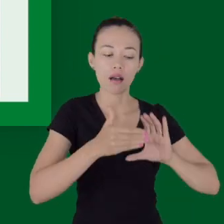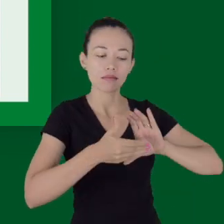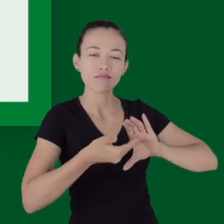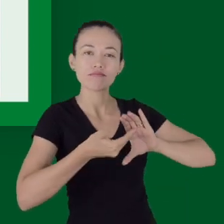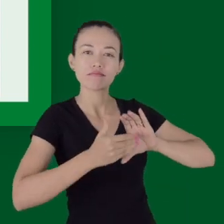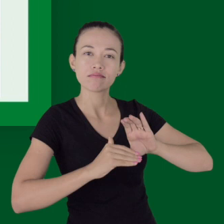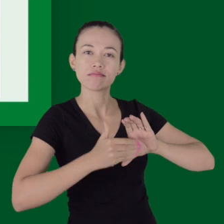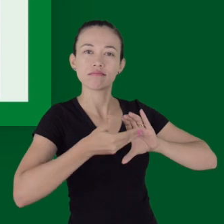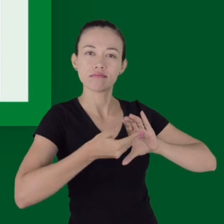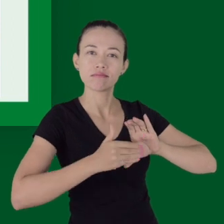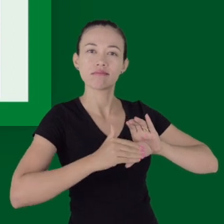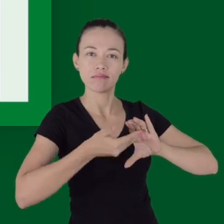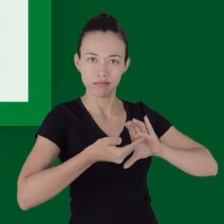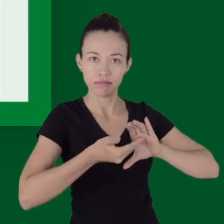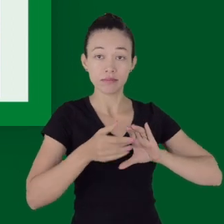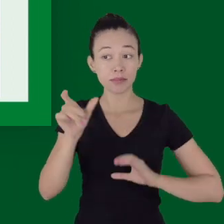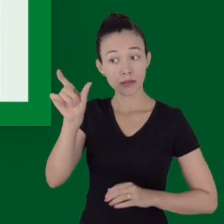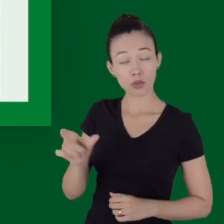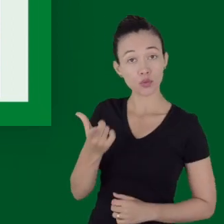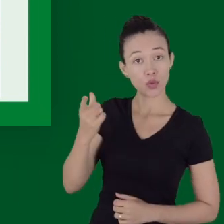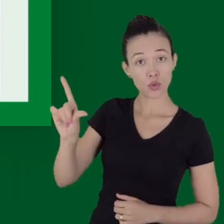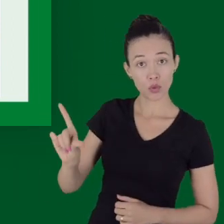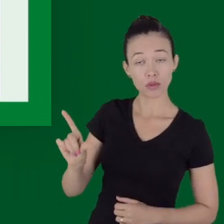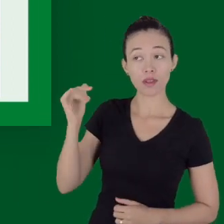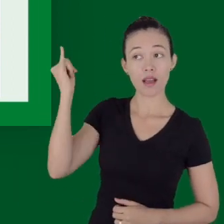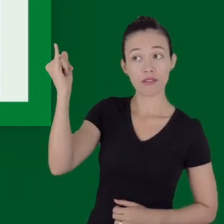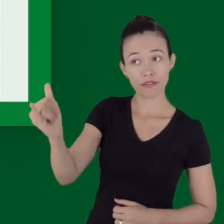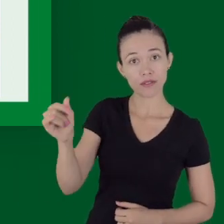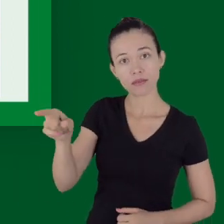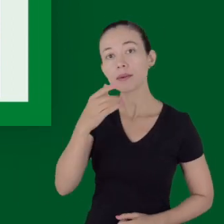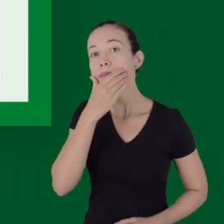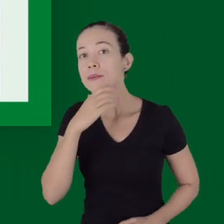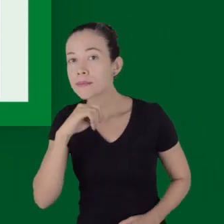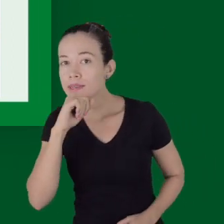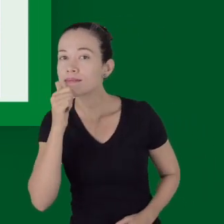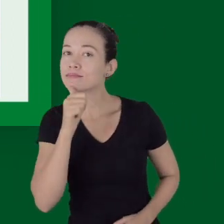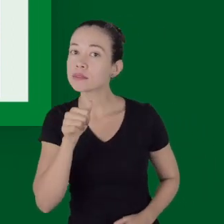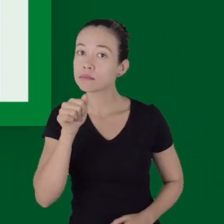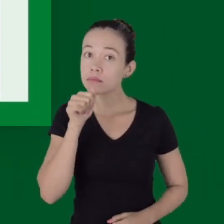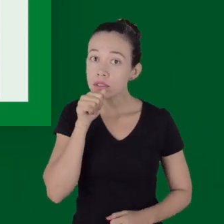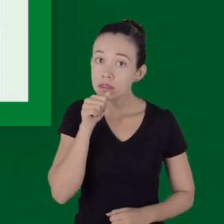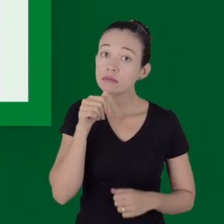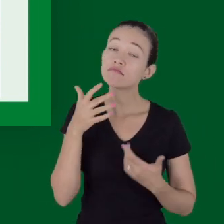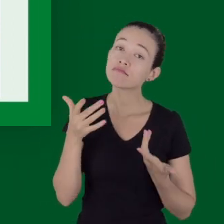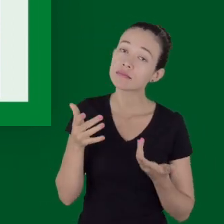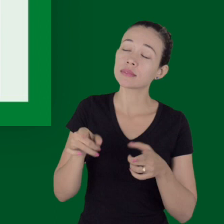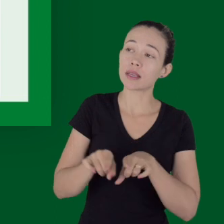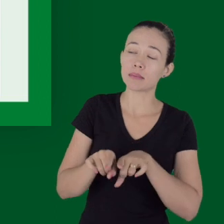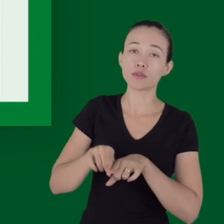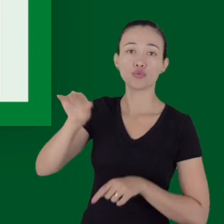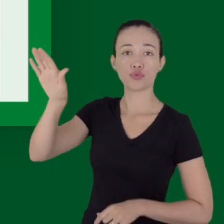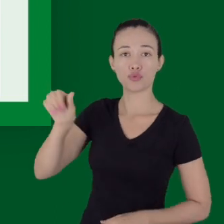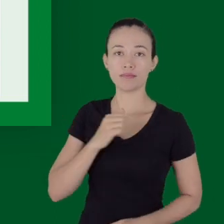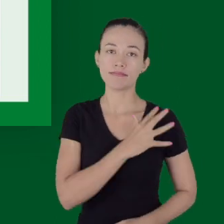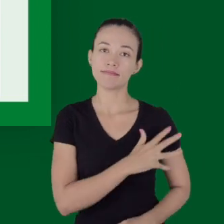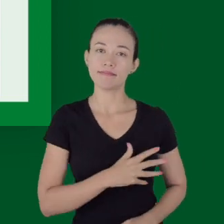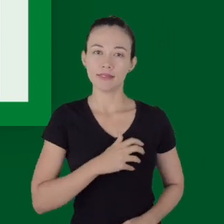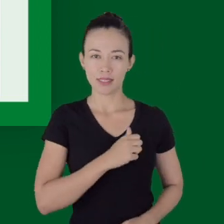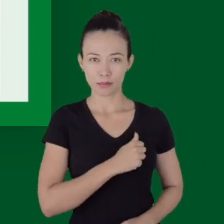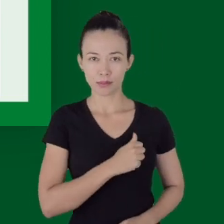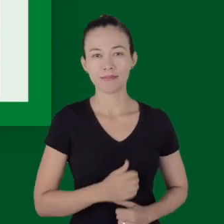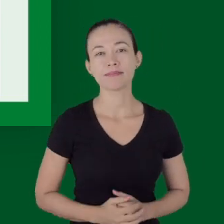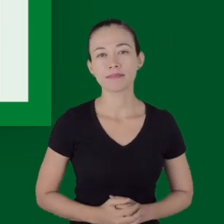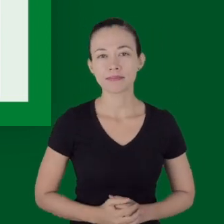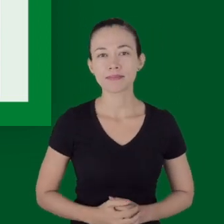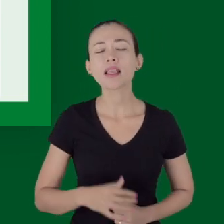ali mel, açúcar. Enquanto isso, alguém faz contato com os pais e com o serviço de emergência, o SAMU.